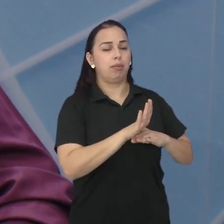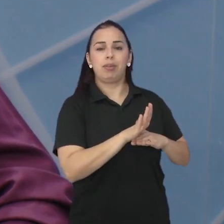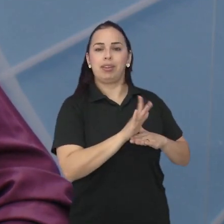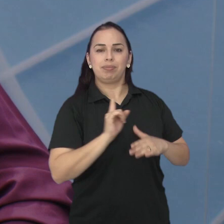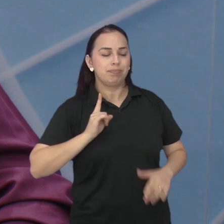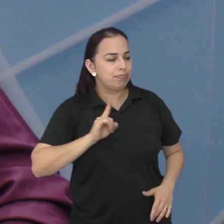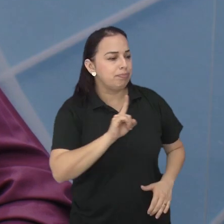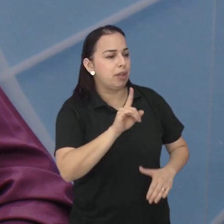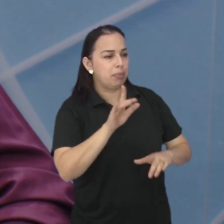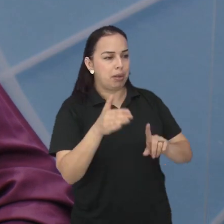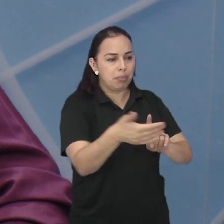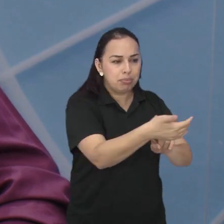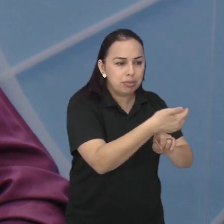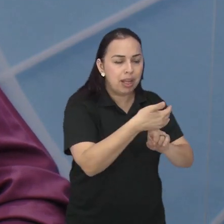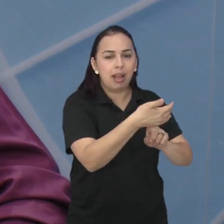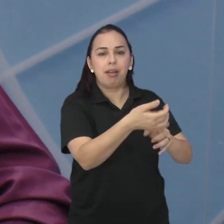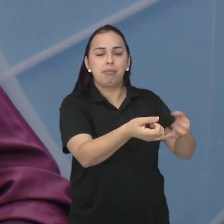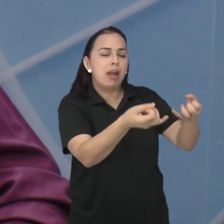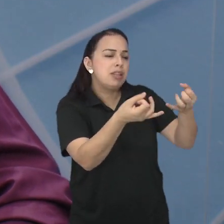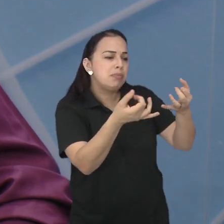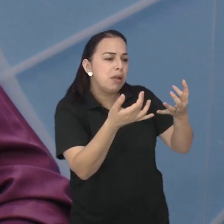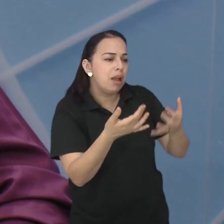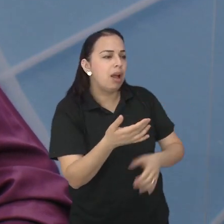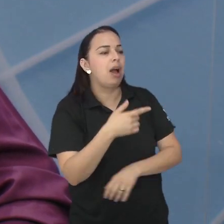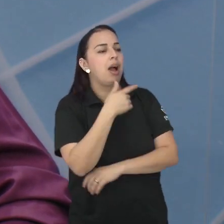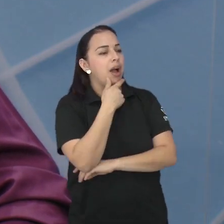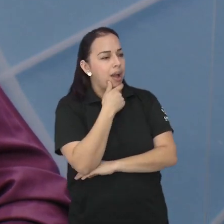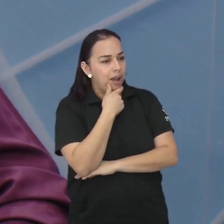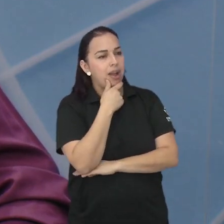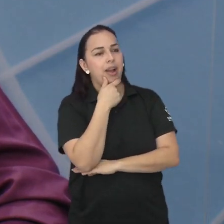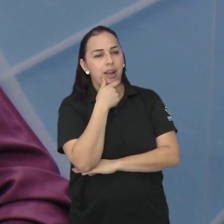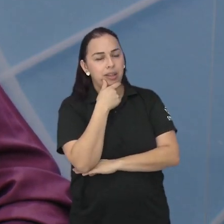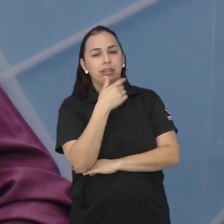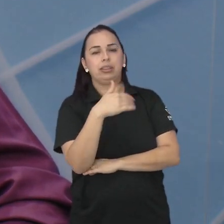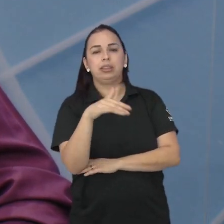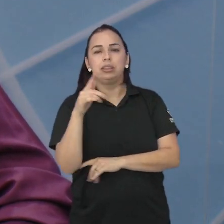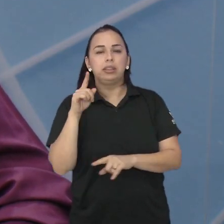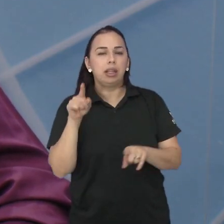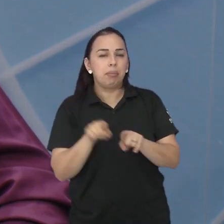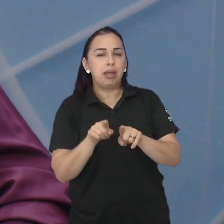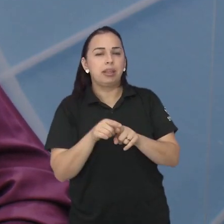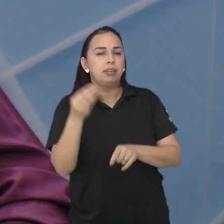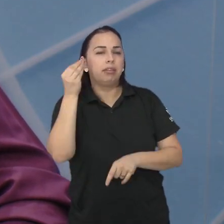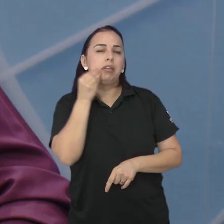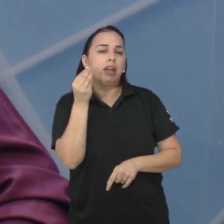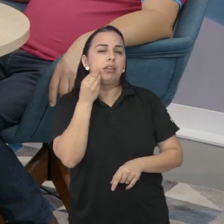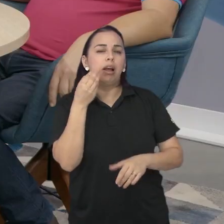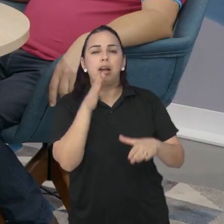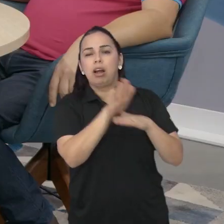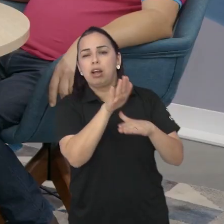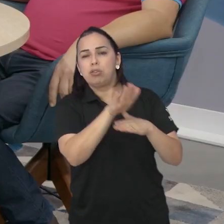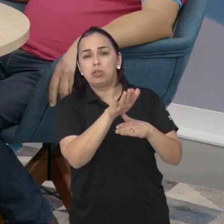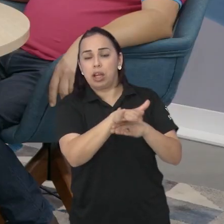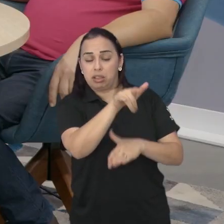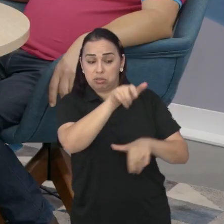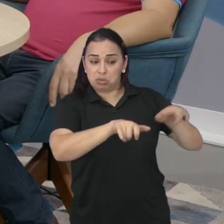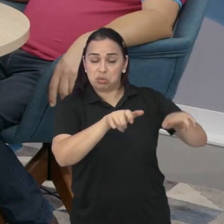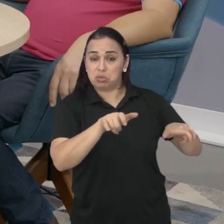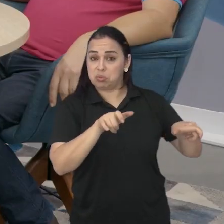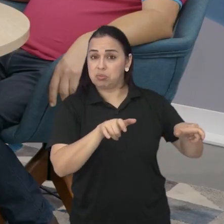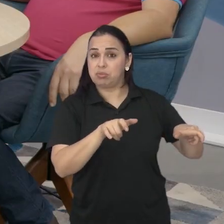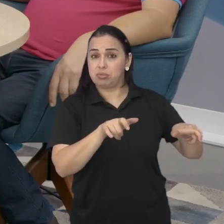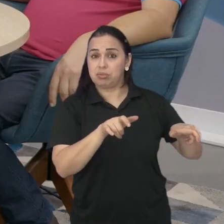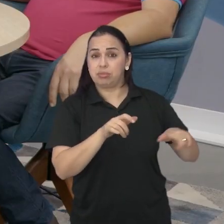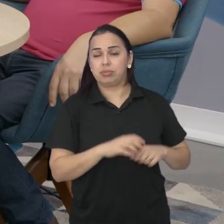vem para ajudar, vem para acolher, vem para ouvir, vem para tentar articular alguma maneira que ele possa